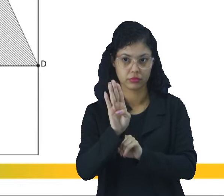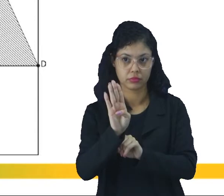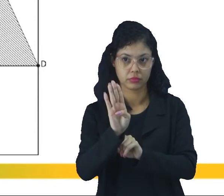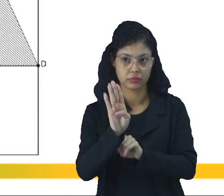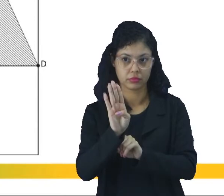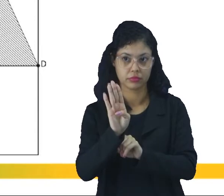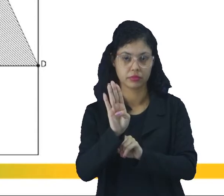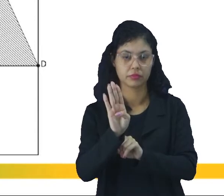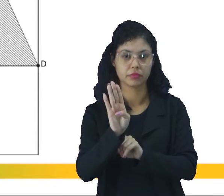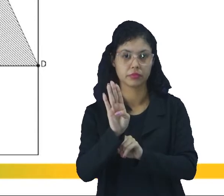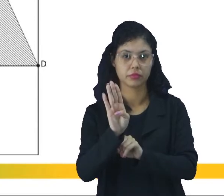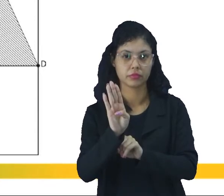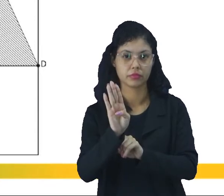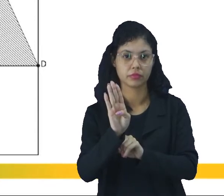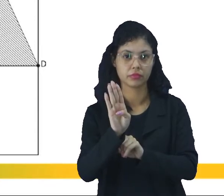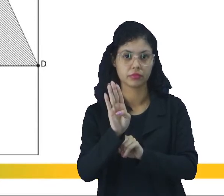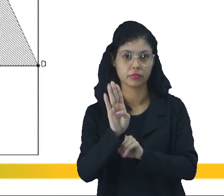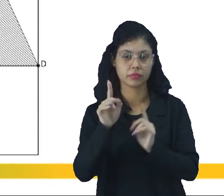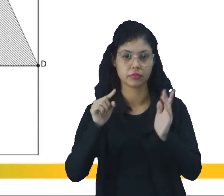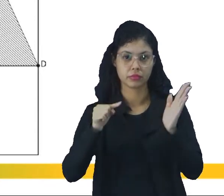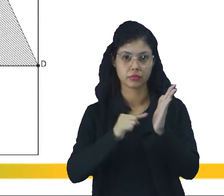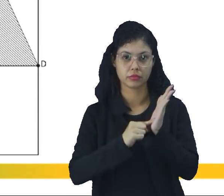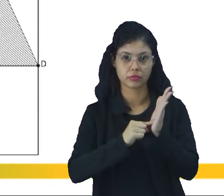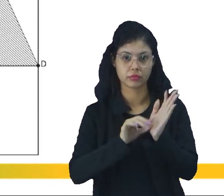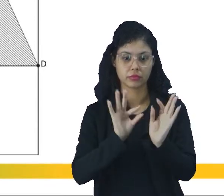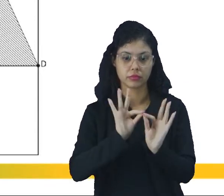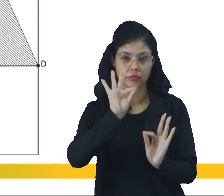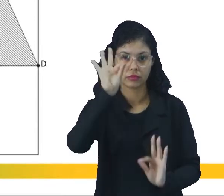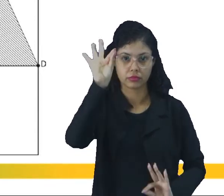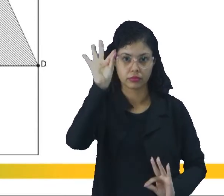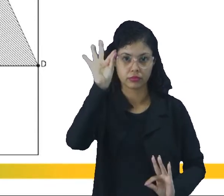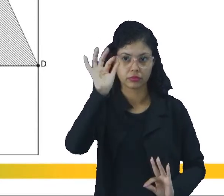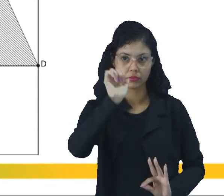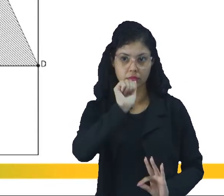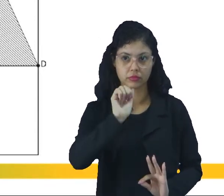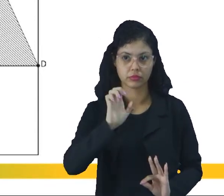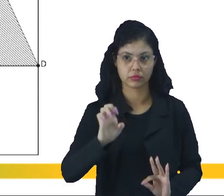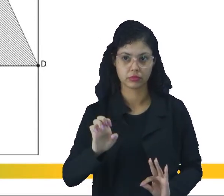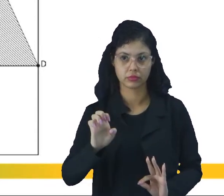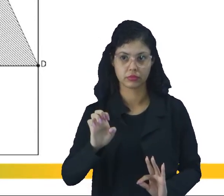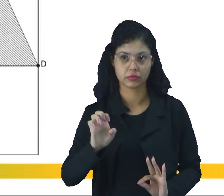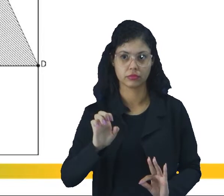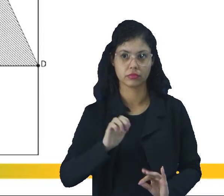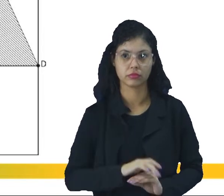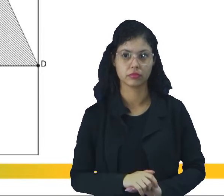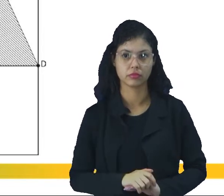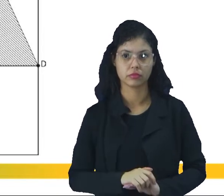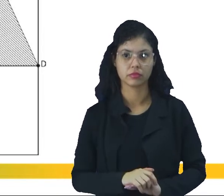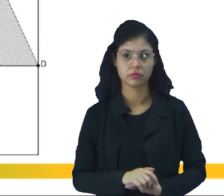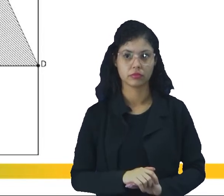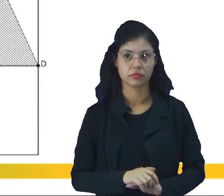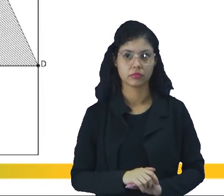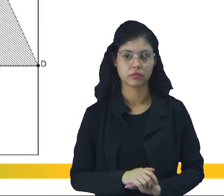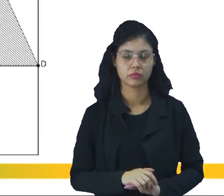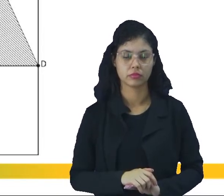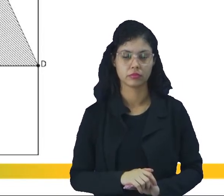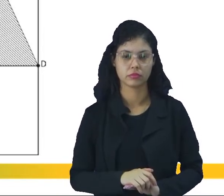B, aqui, ó, é o ponto médio do segmento AE. Presta atenção. Aqui é um